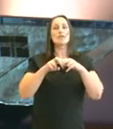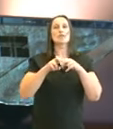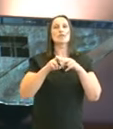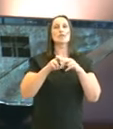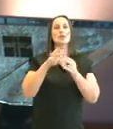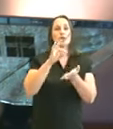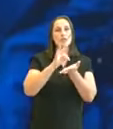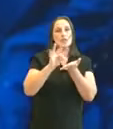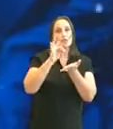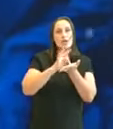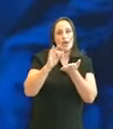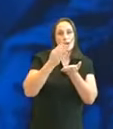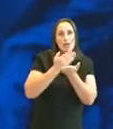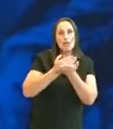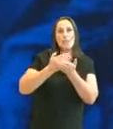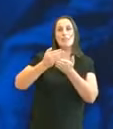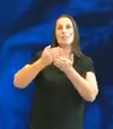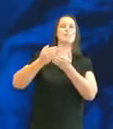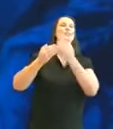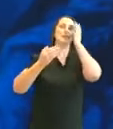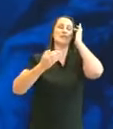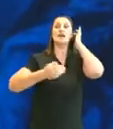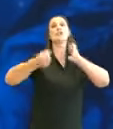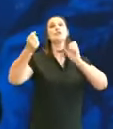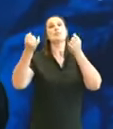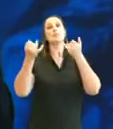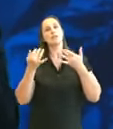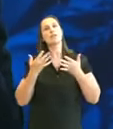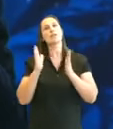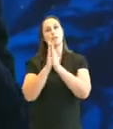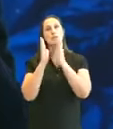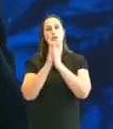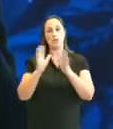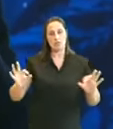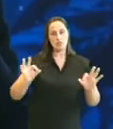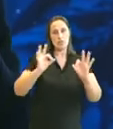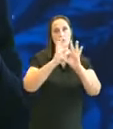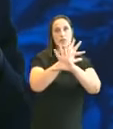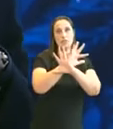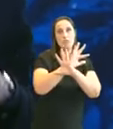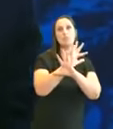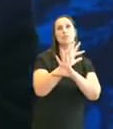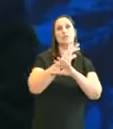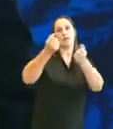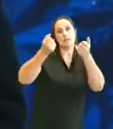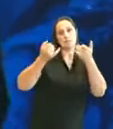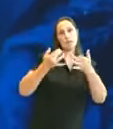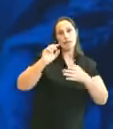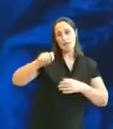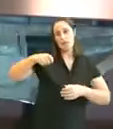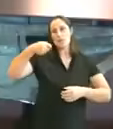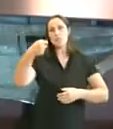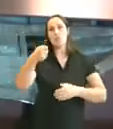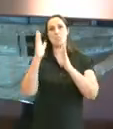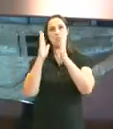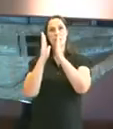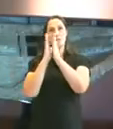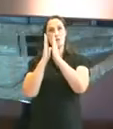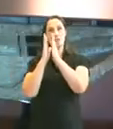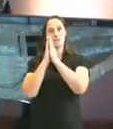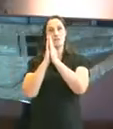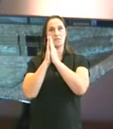livro falando sobre oração e termina o seu livro falando sobre oração. Lá no capítulo 1,